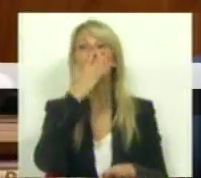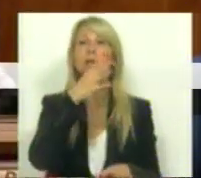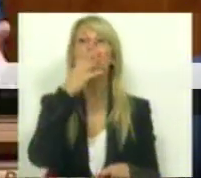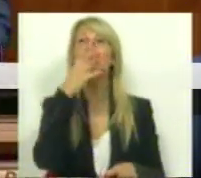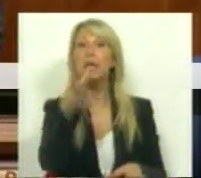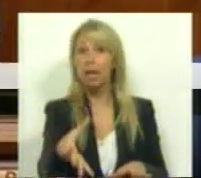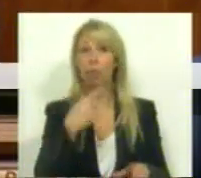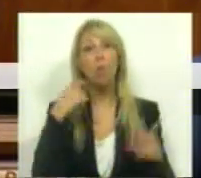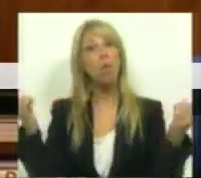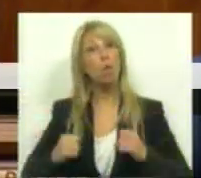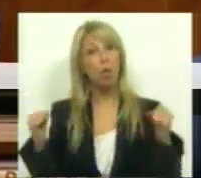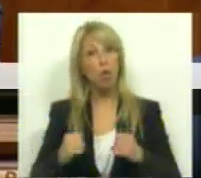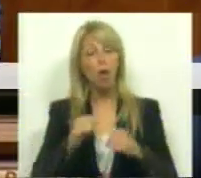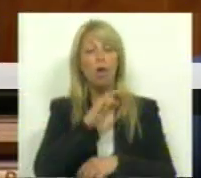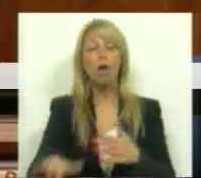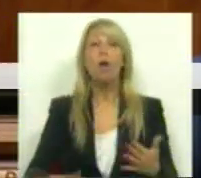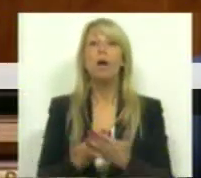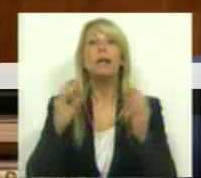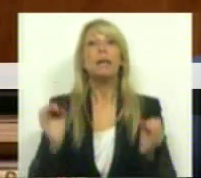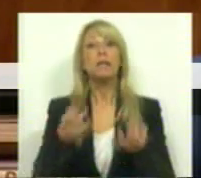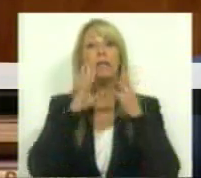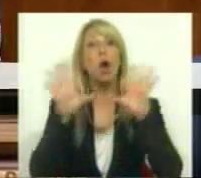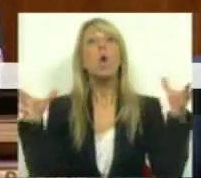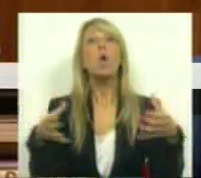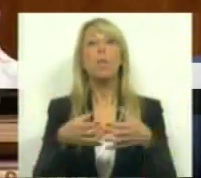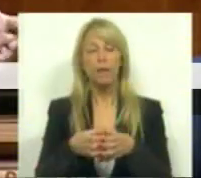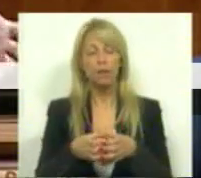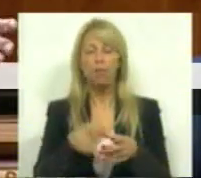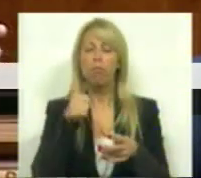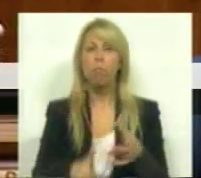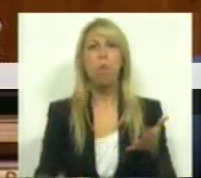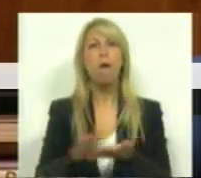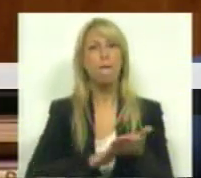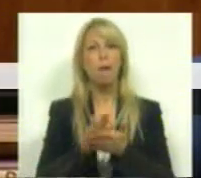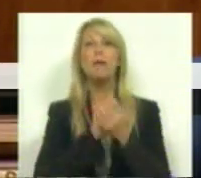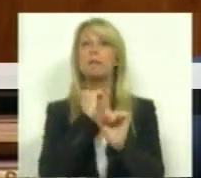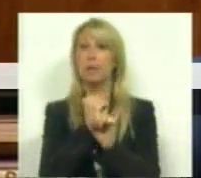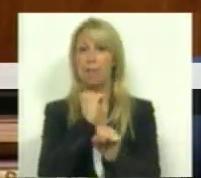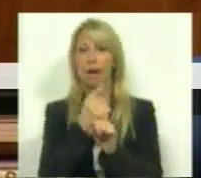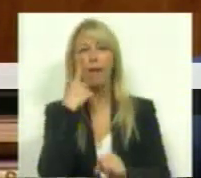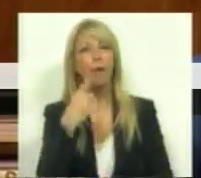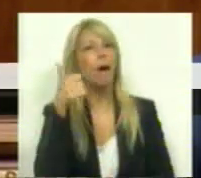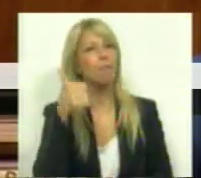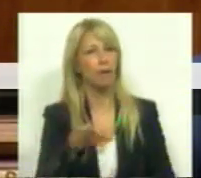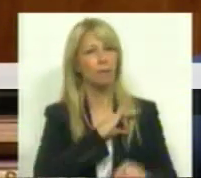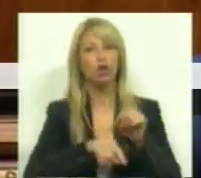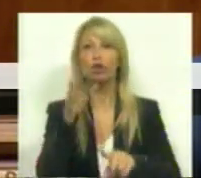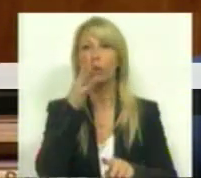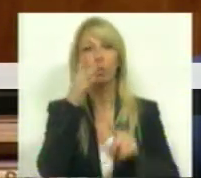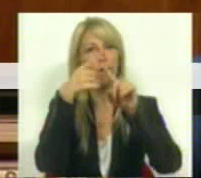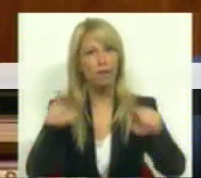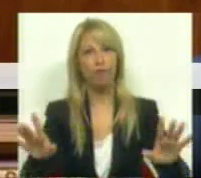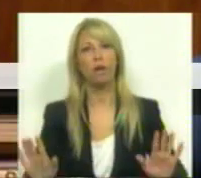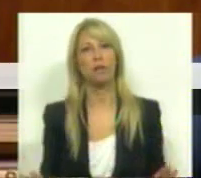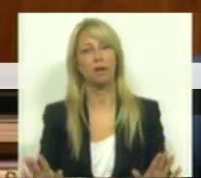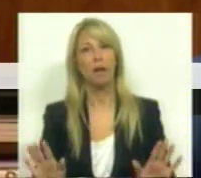que concordávamos que a proposta inicial da Comissão era uma boa base de trabalho, repare bem, Sr. Deputado, faz uma diferença entre